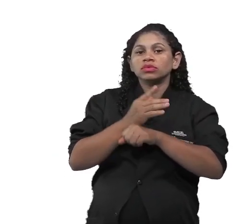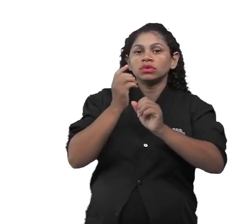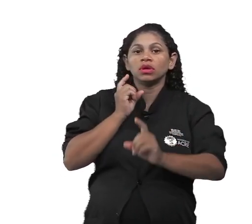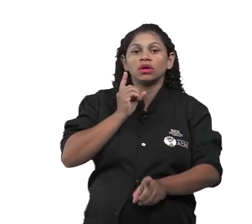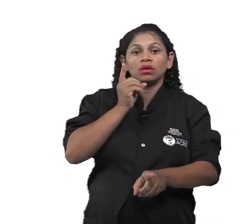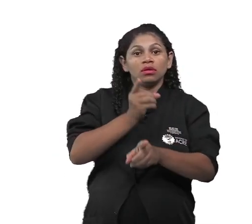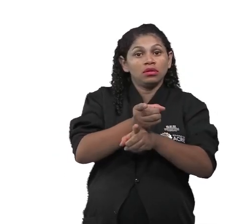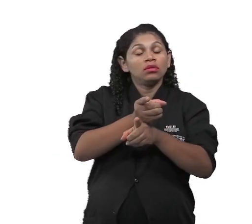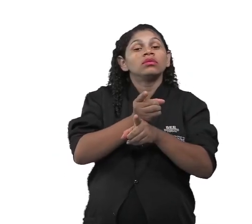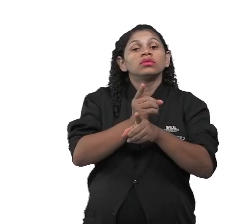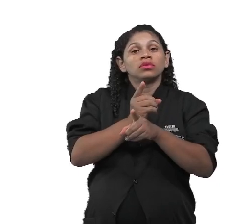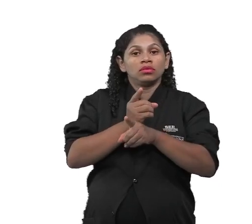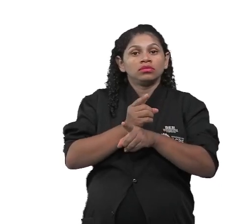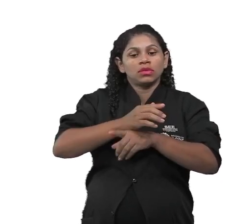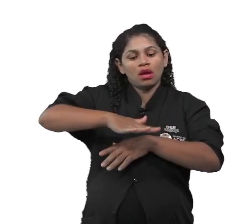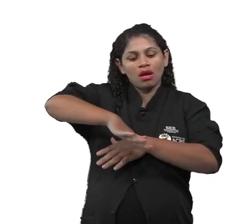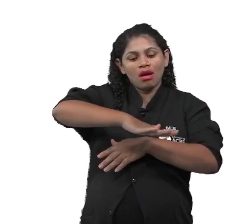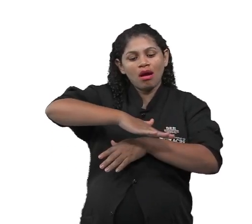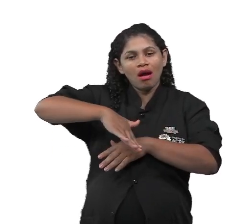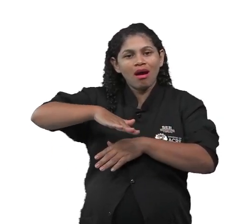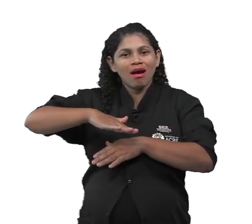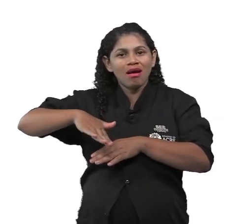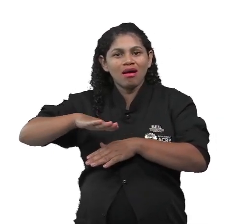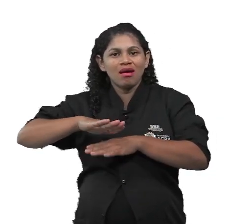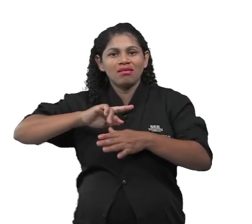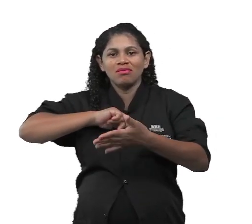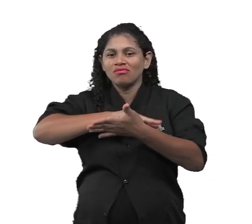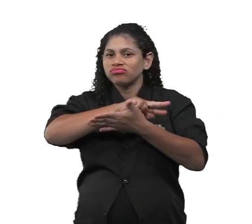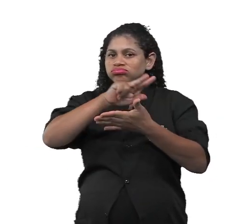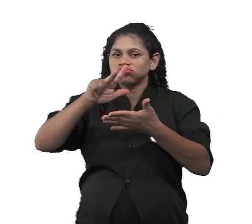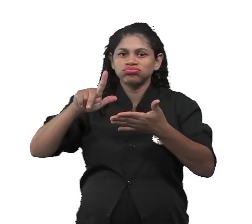Por exemplo, se eu tiver um paralelepípedo,